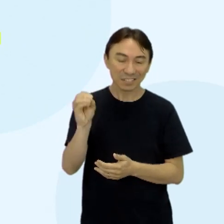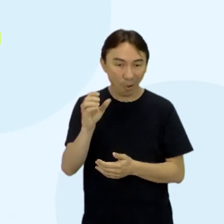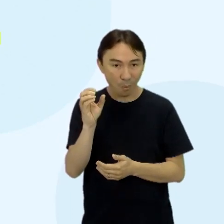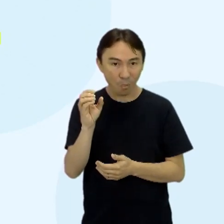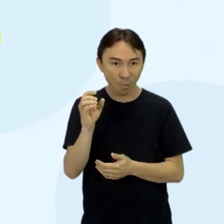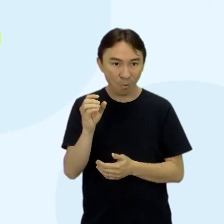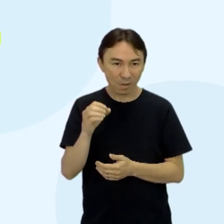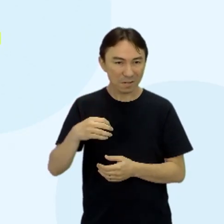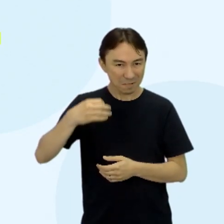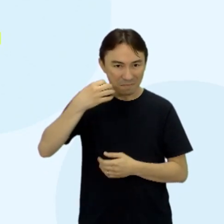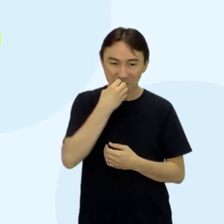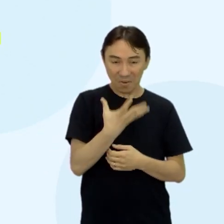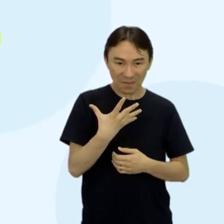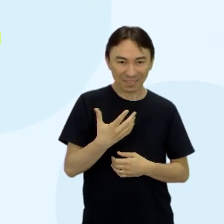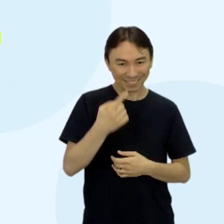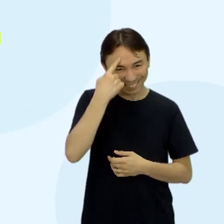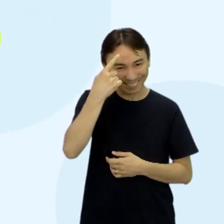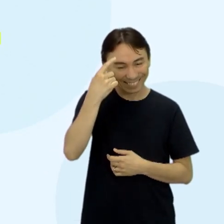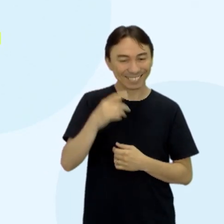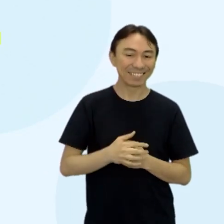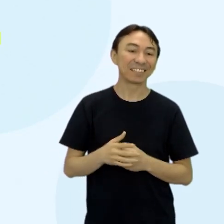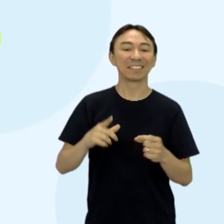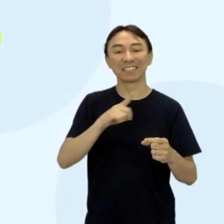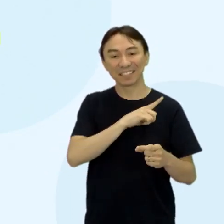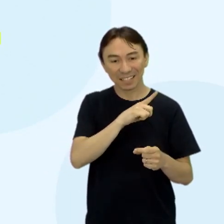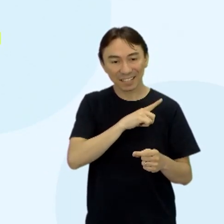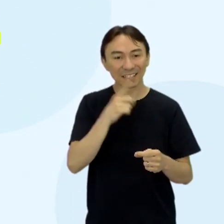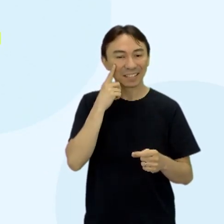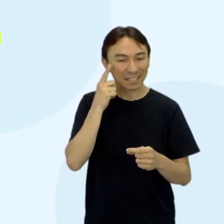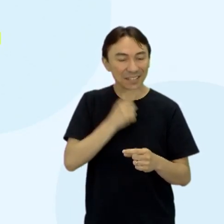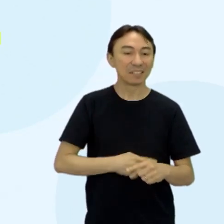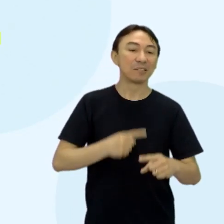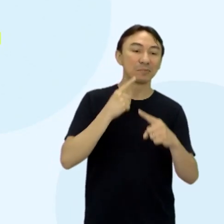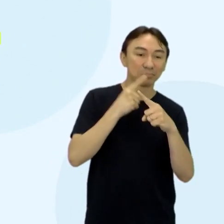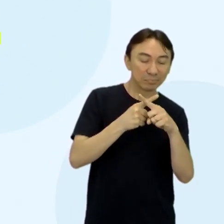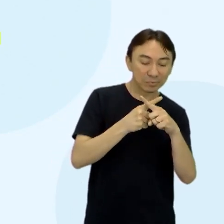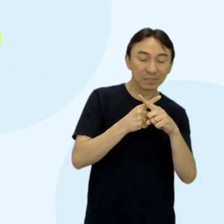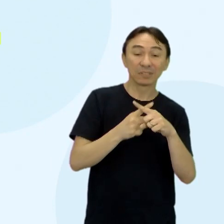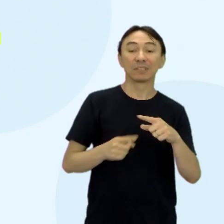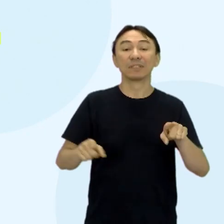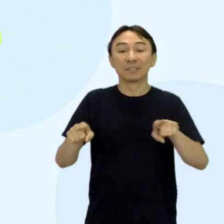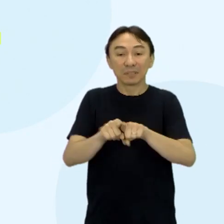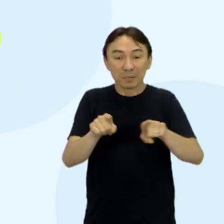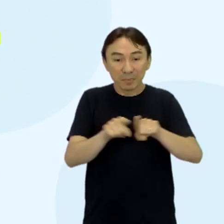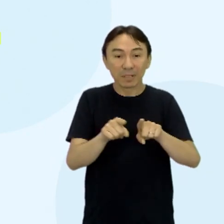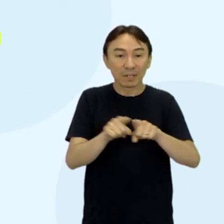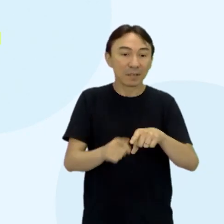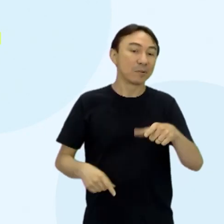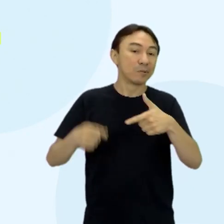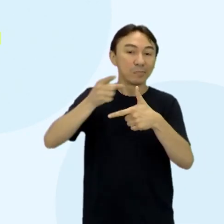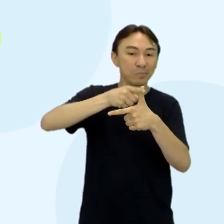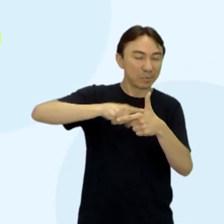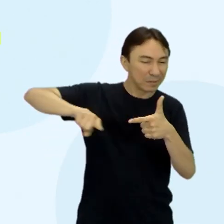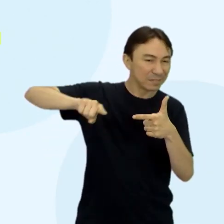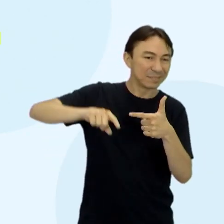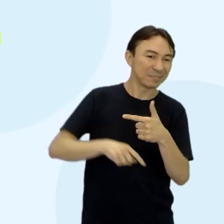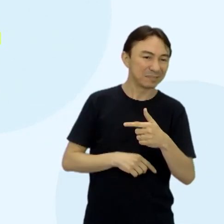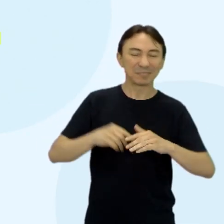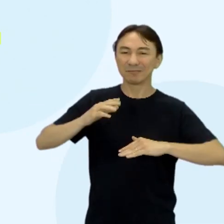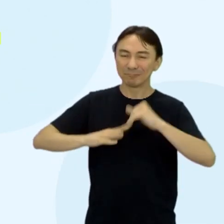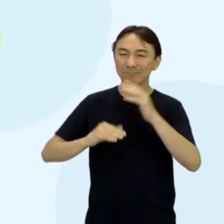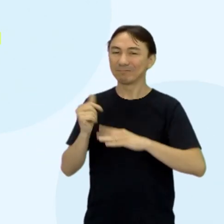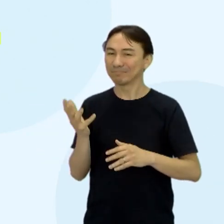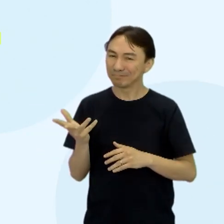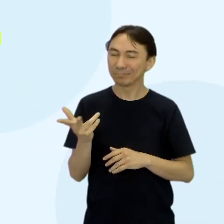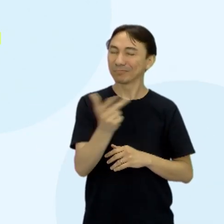aditivas e multiplicativas, bem como a razão entre as partes e entre uma das partes e o todo. Que habilidades ricas, né?